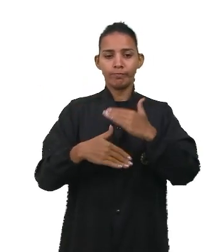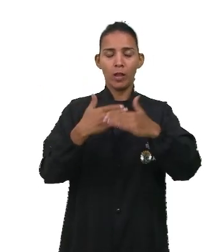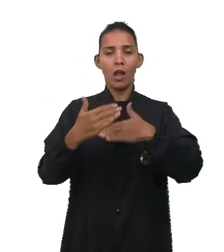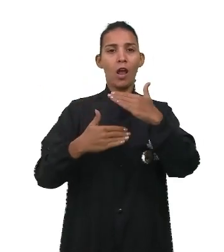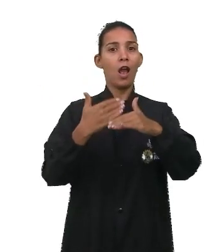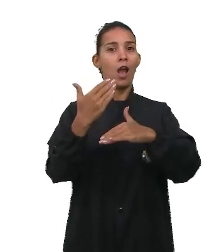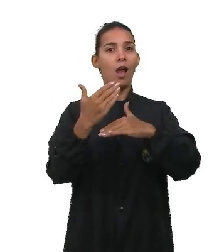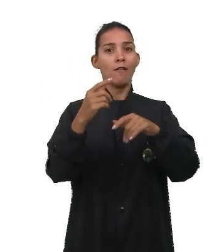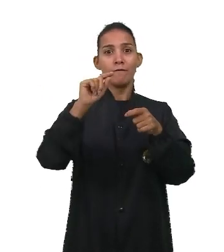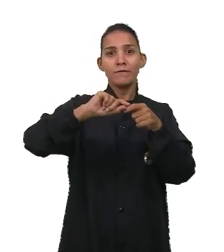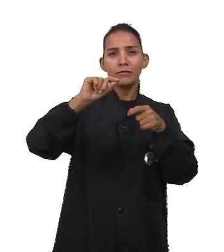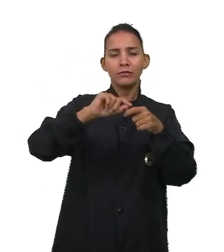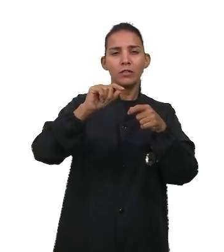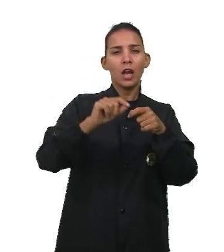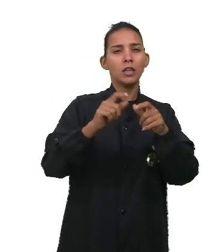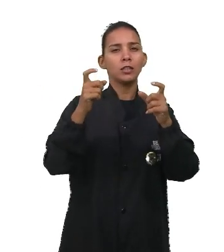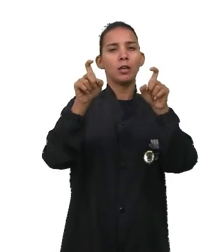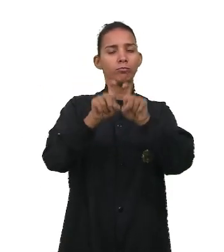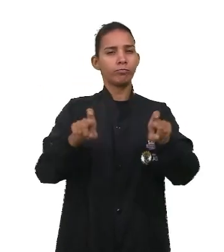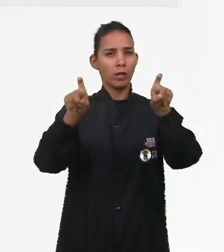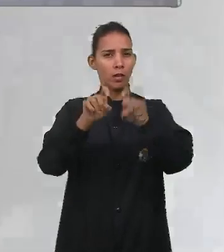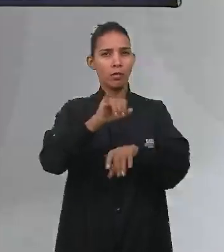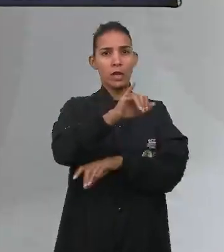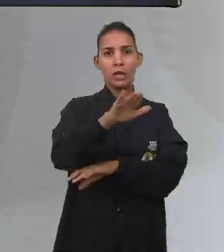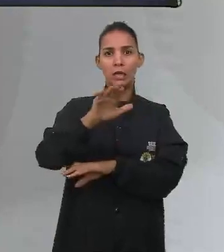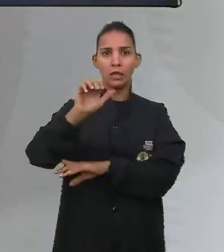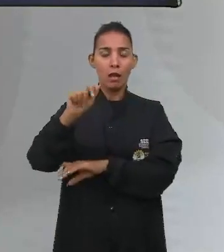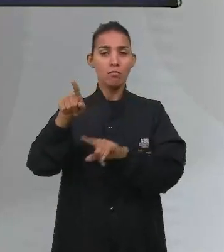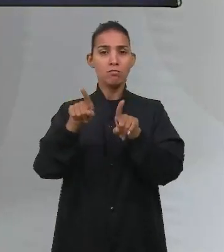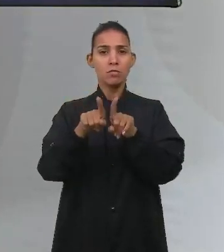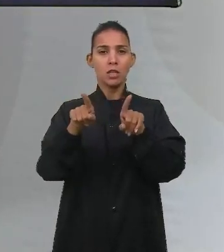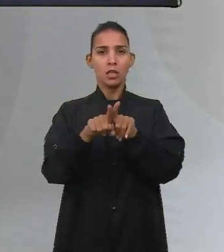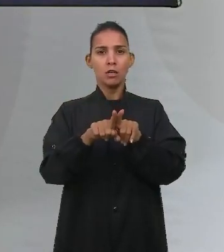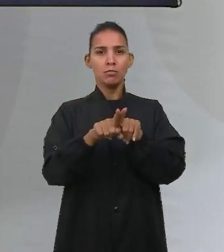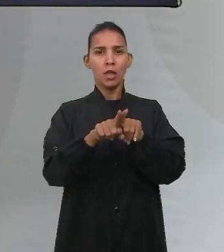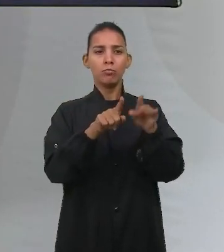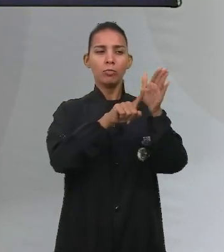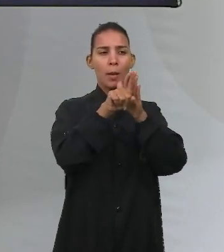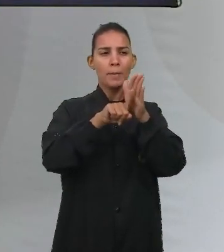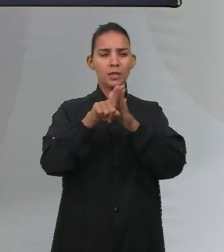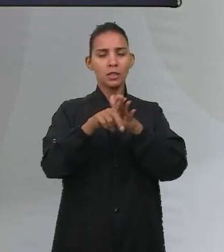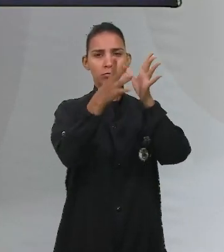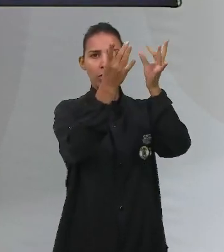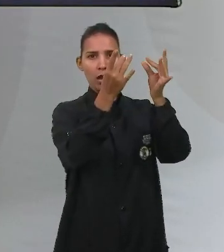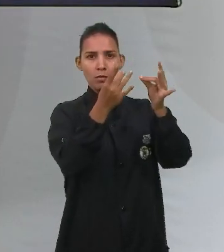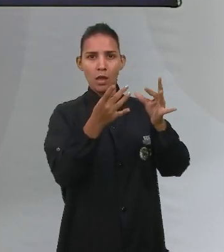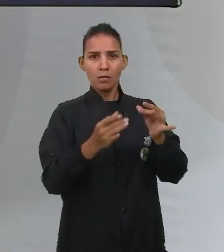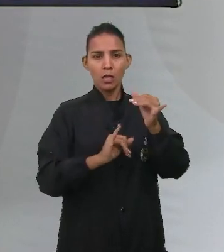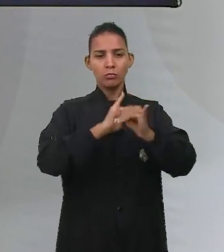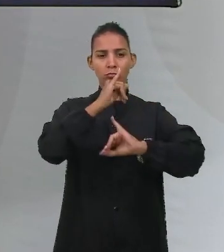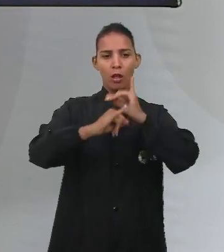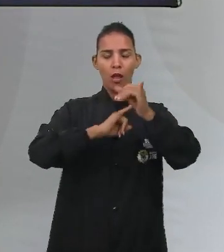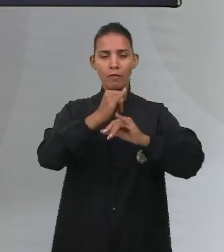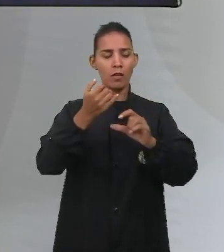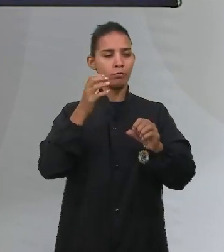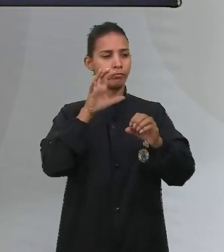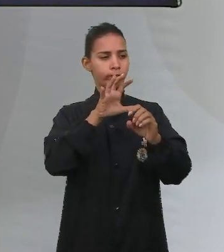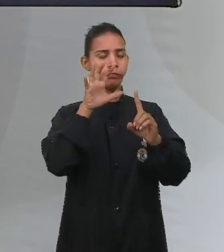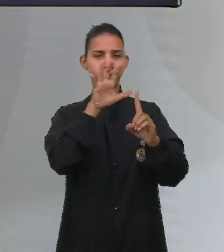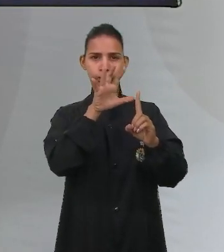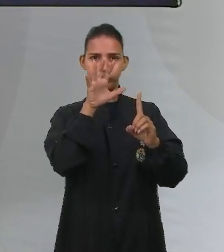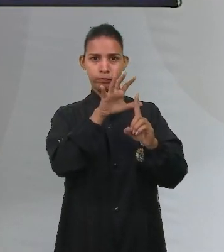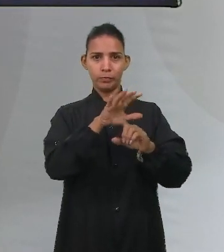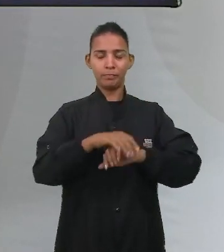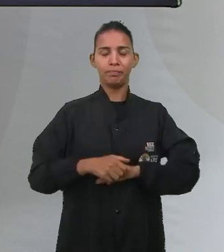inteligência artificial e especialistas em segurança digital. Então, percebam, o que é que nós